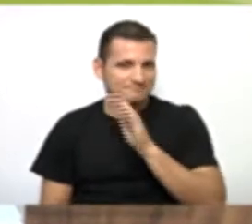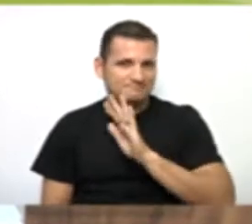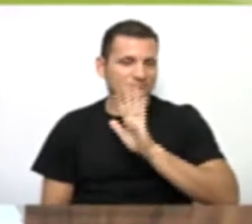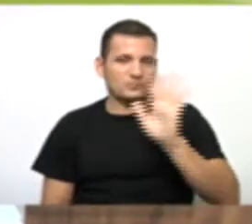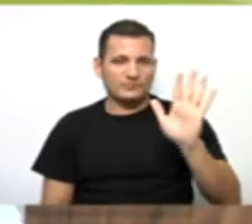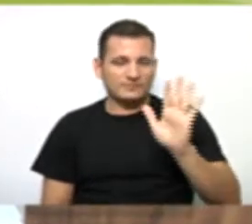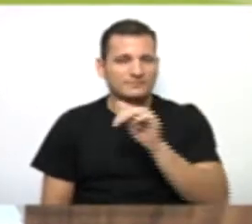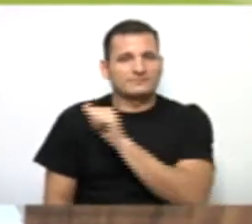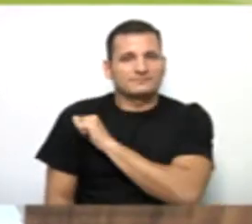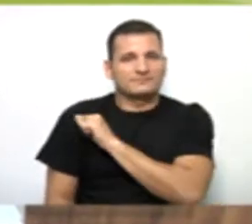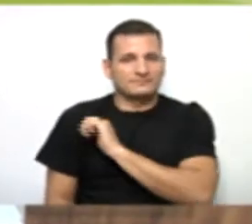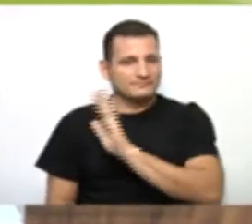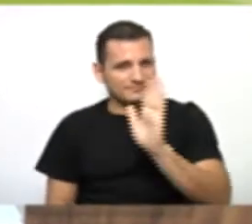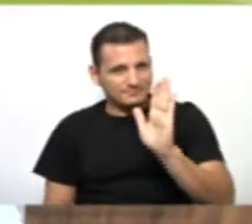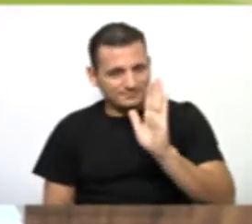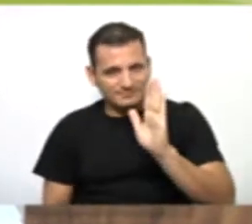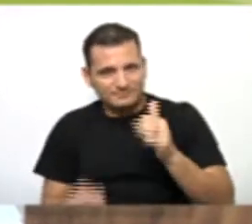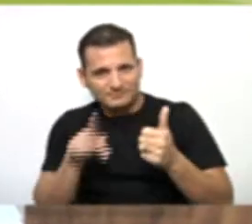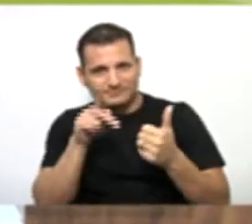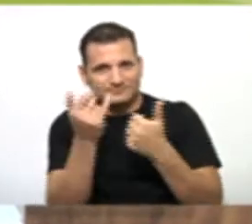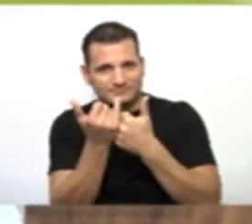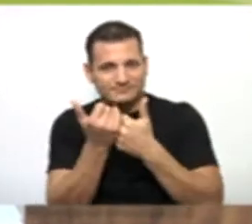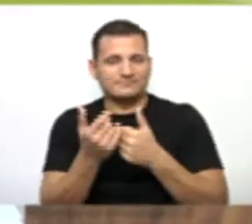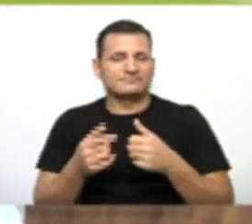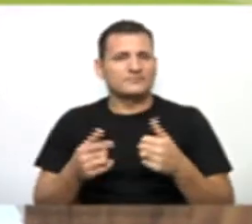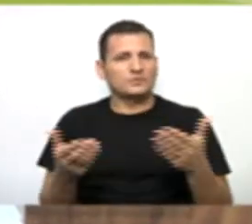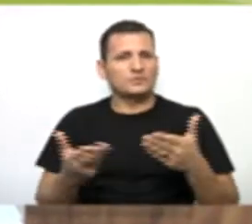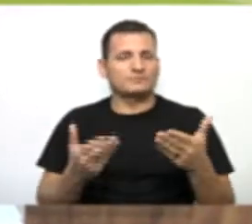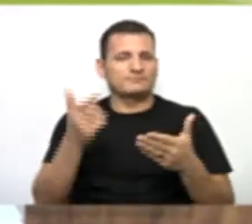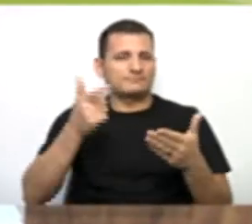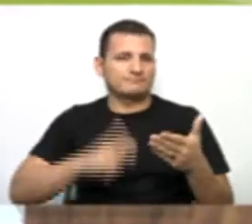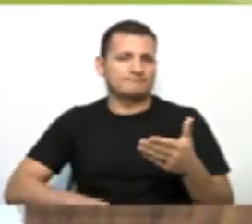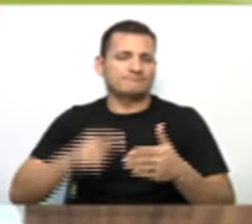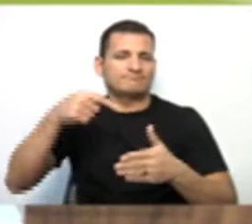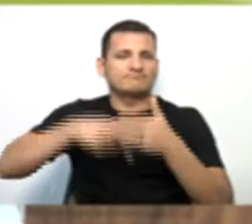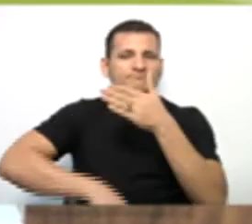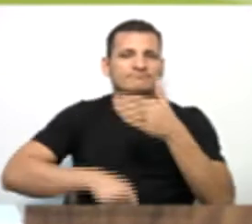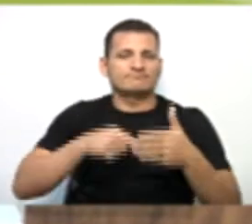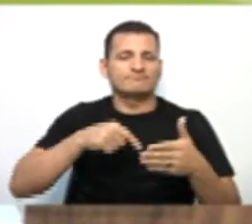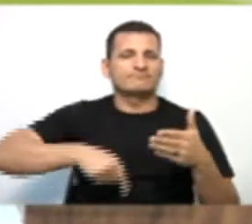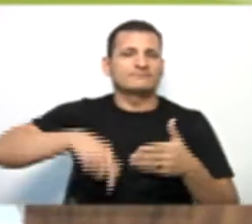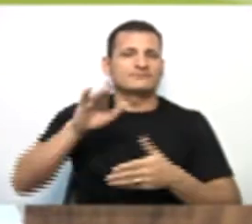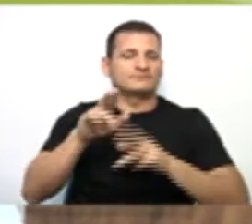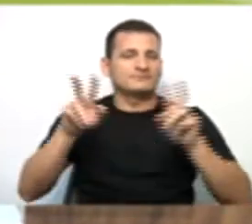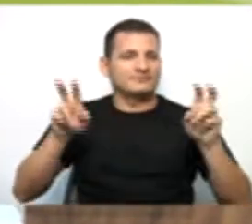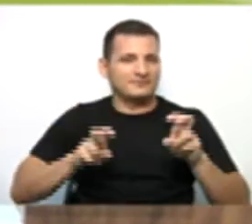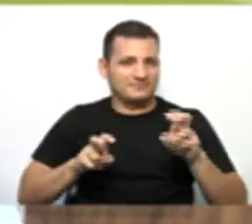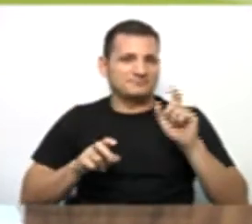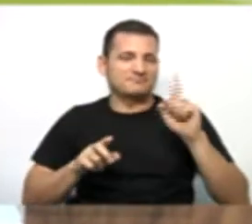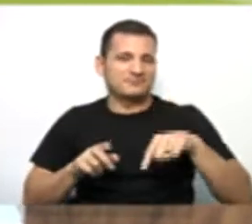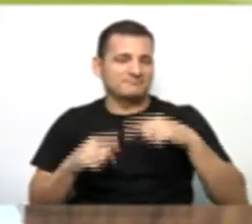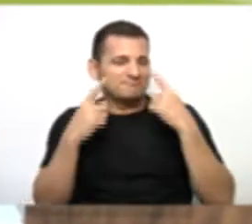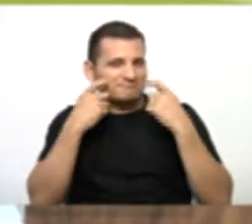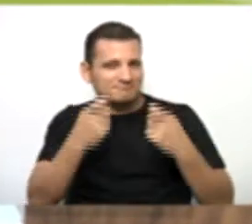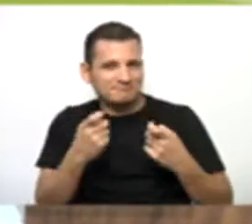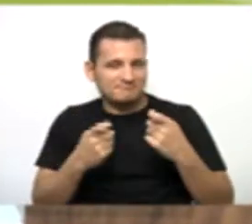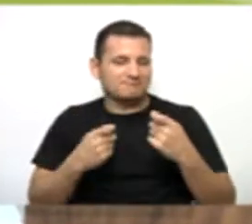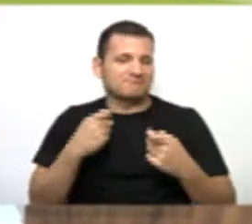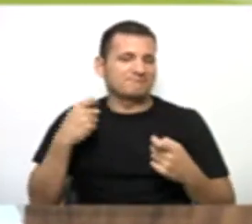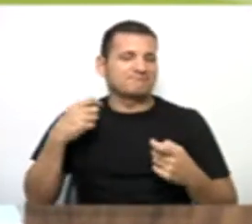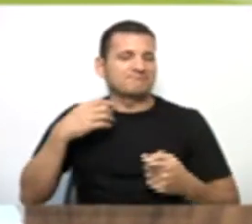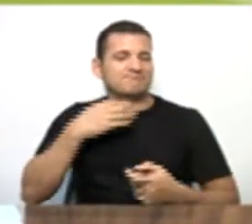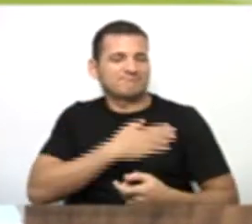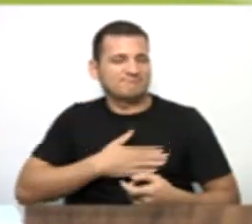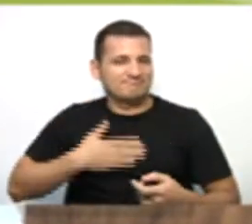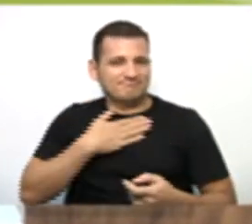Olá, tutores. Estamos aqui novamente, então, para aprofundar um pouco mais sobre esse tema que é muito instigante e é muito gostoso